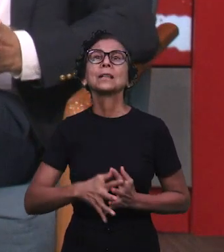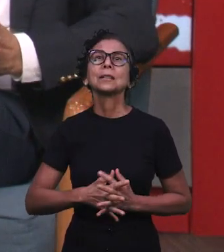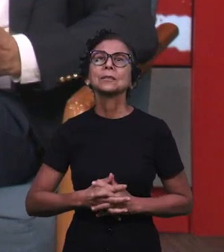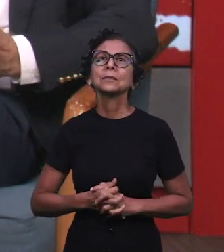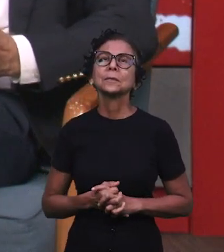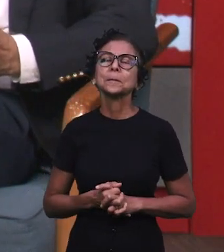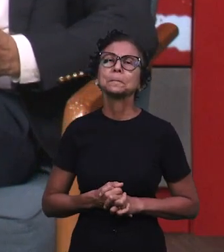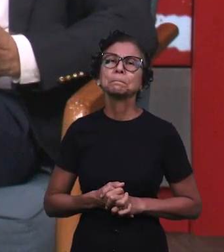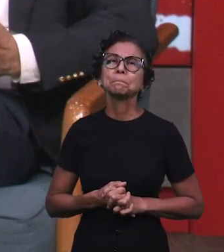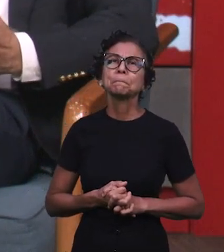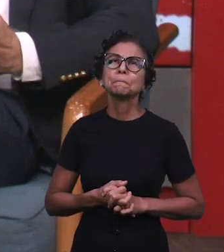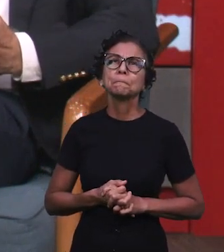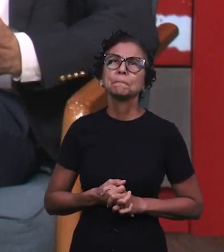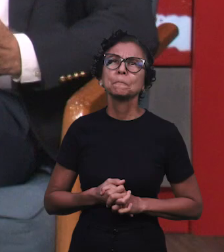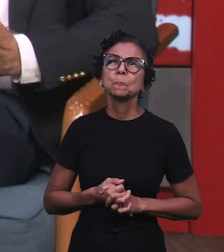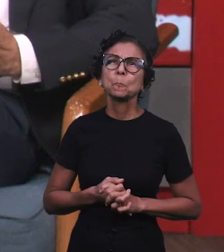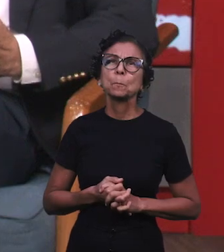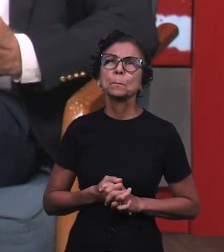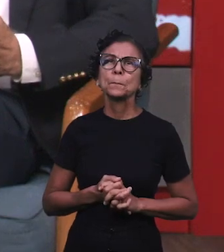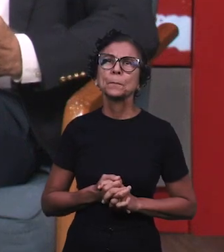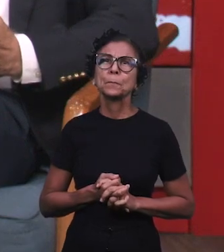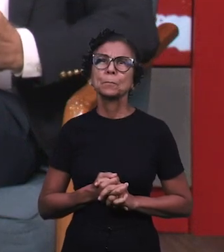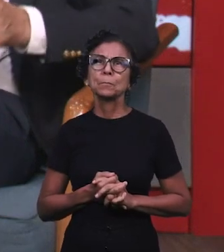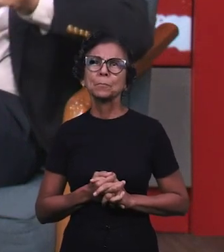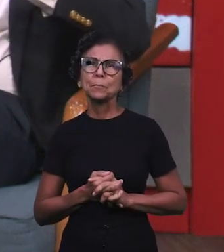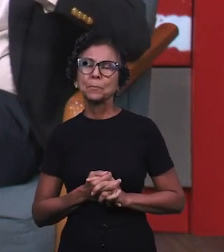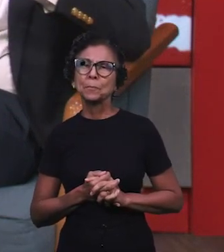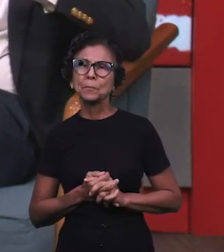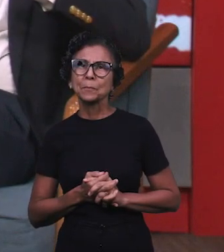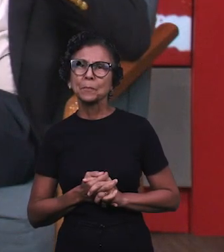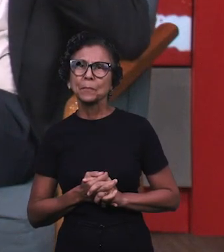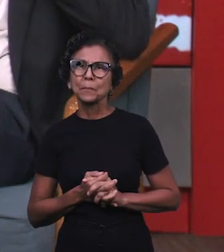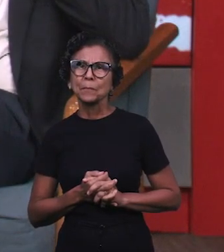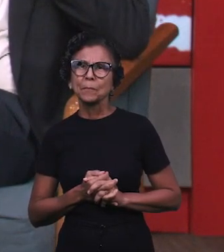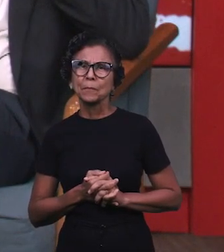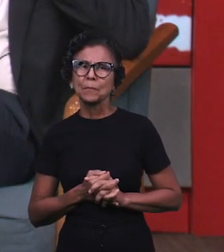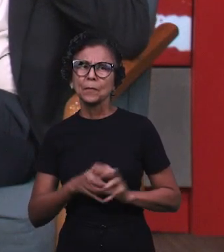Mas você está falando de surdo do ponto de vista físico? Aí não.